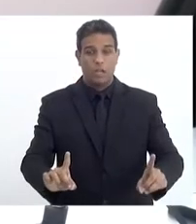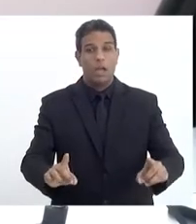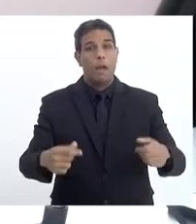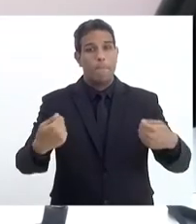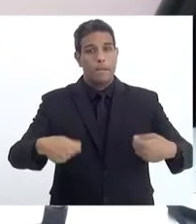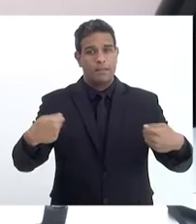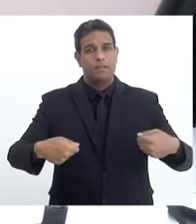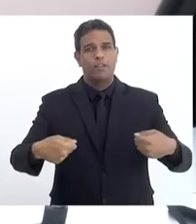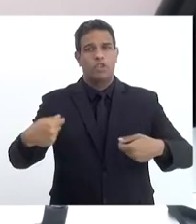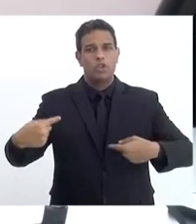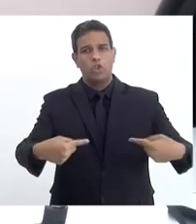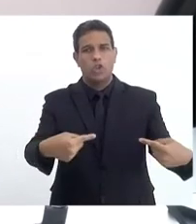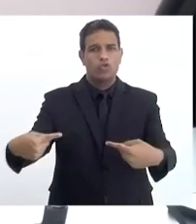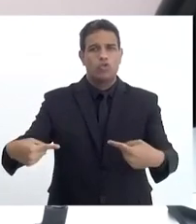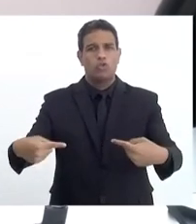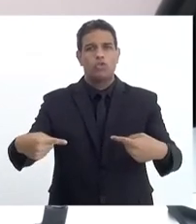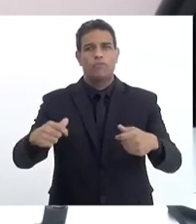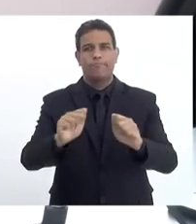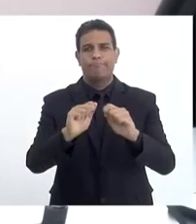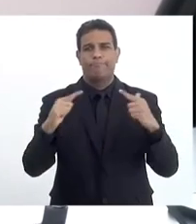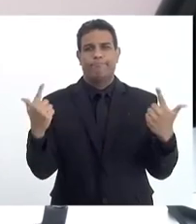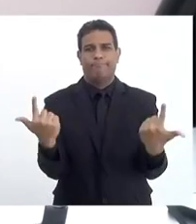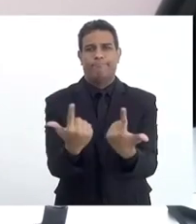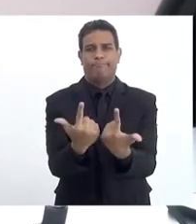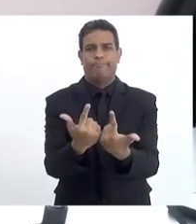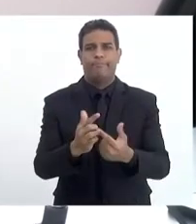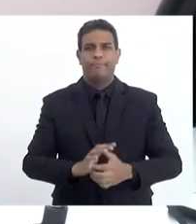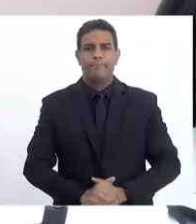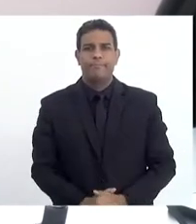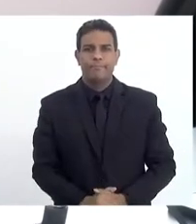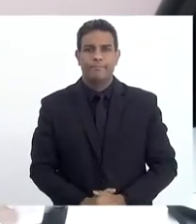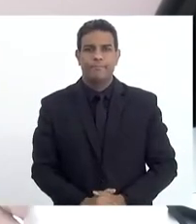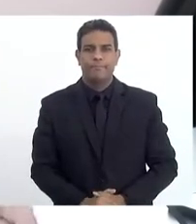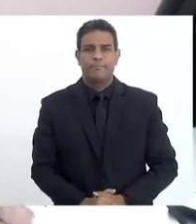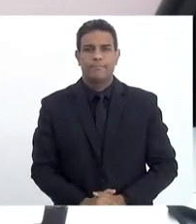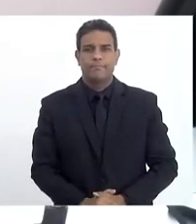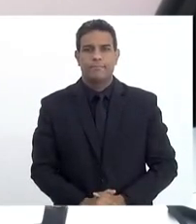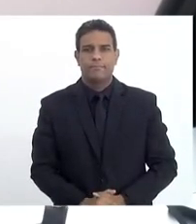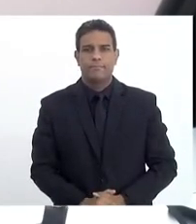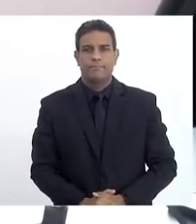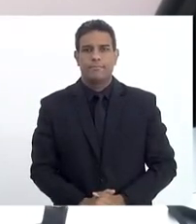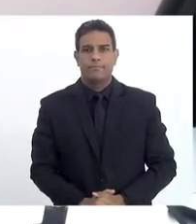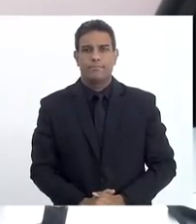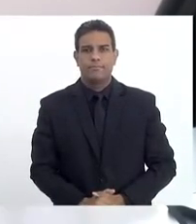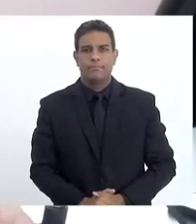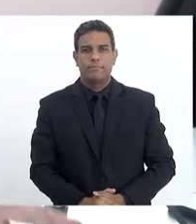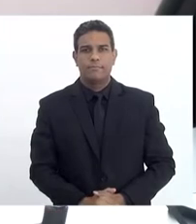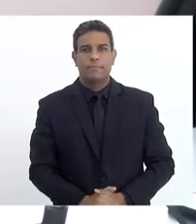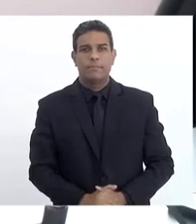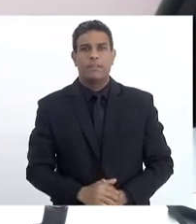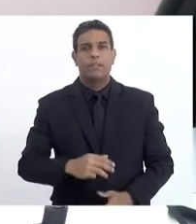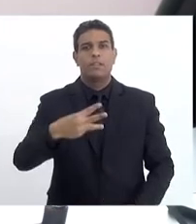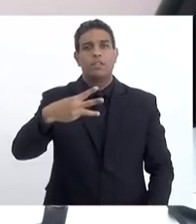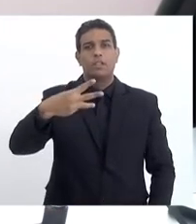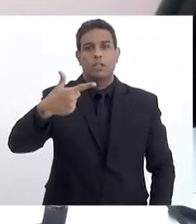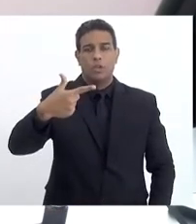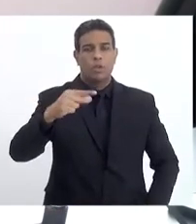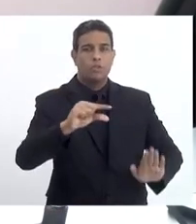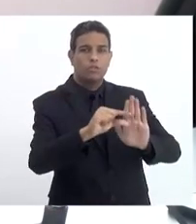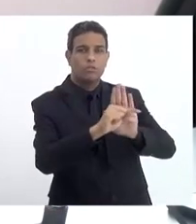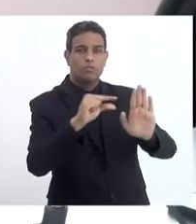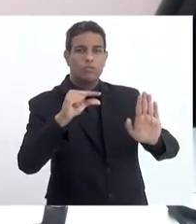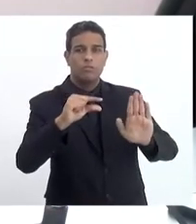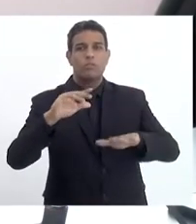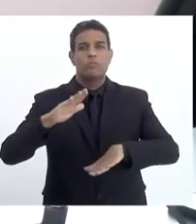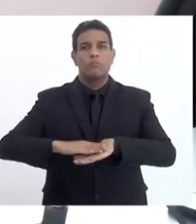comissão. Sim, eu vou pedir vista. Tem uma lei do Cabral sobre isso. 32. Relator